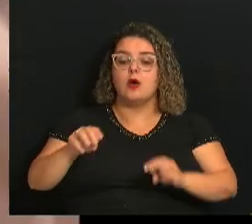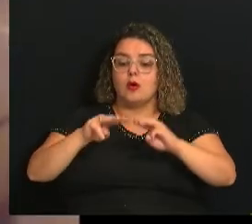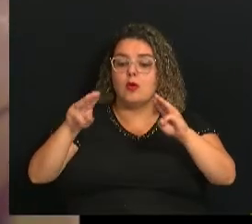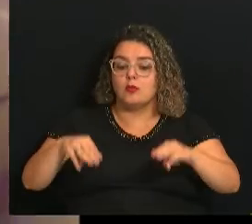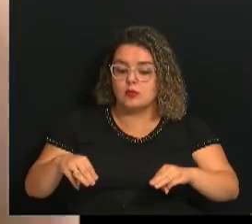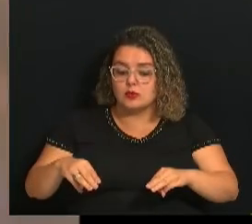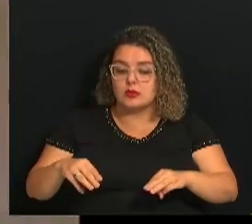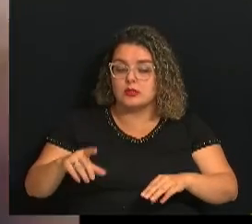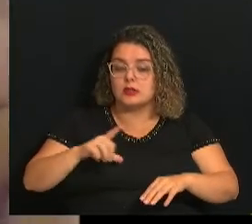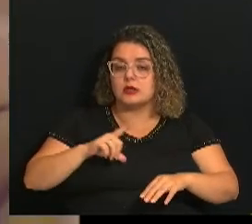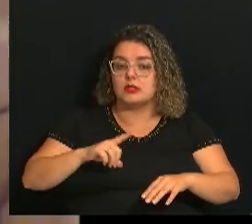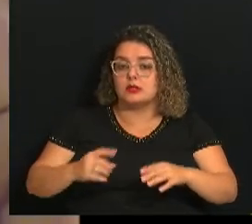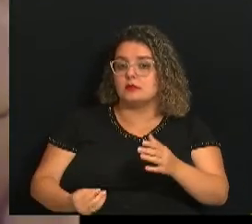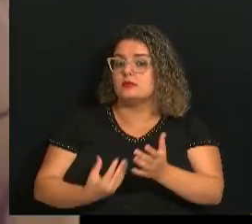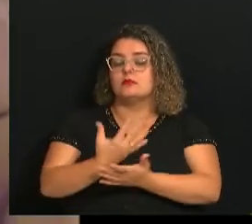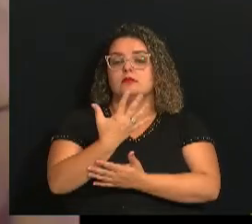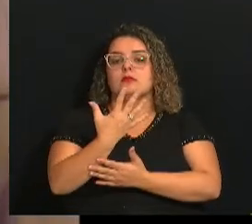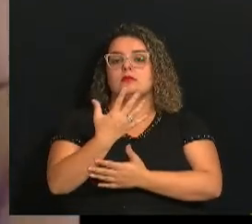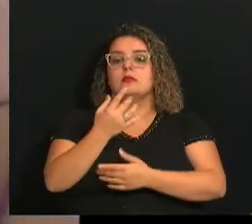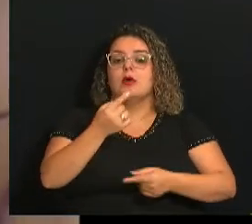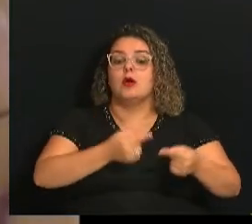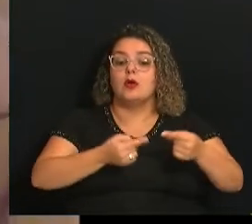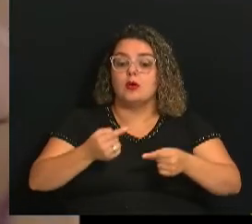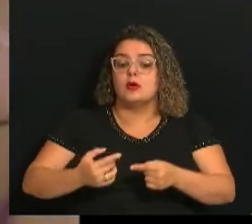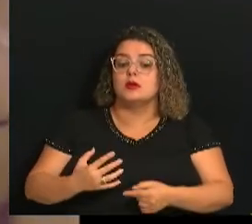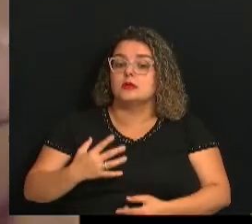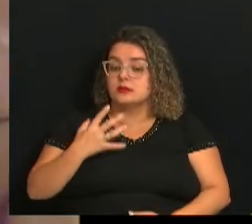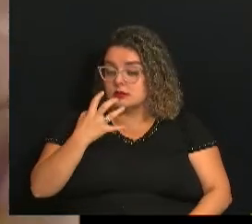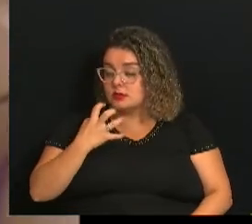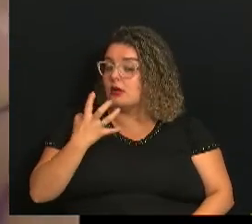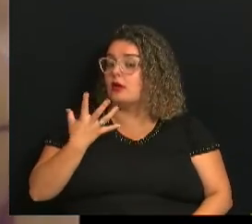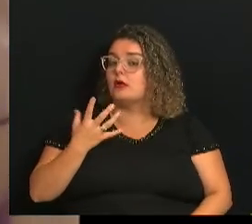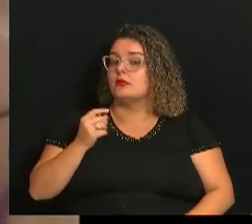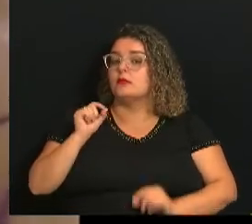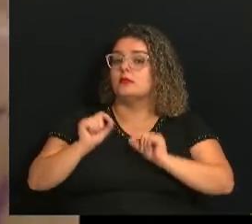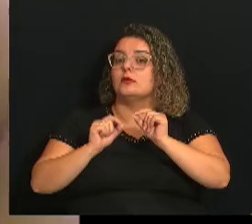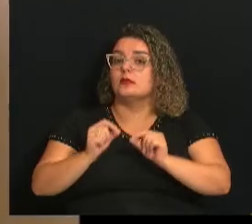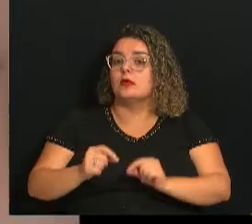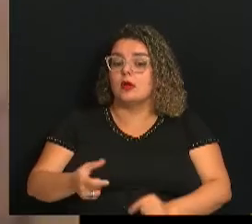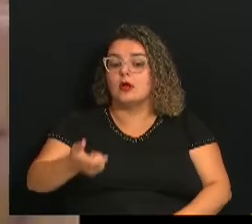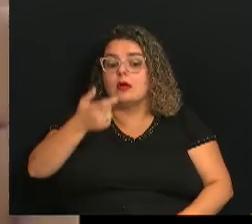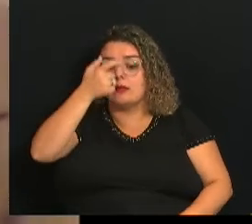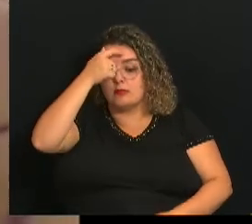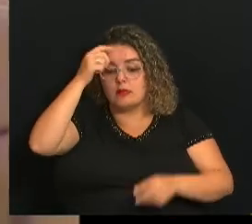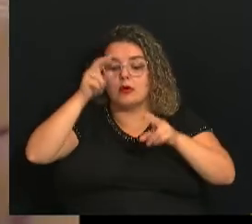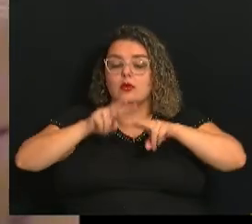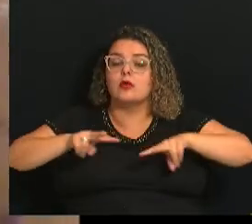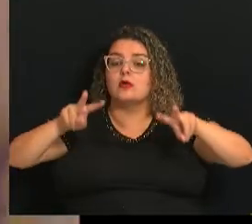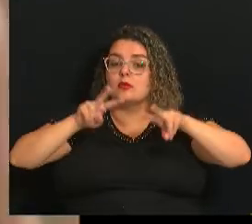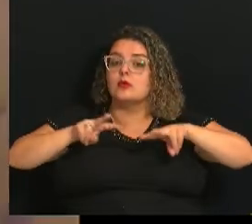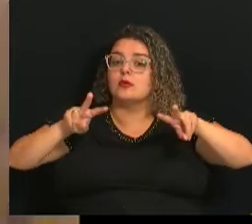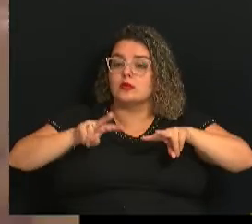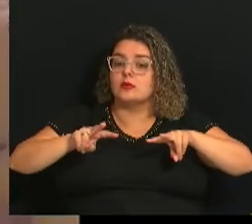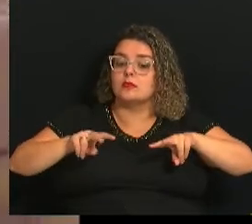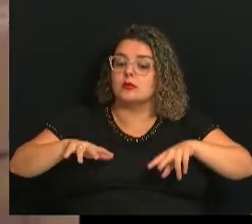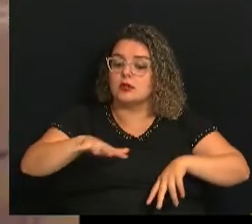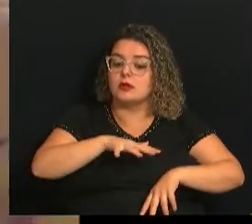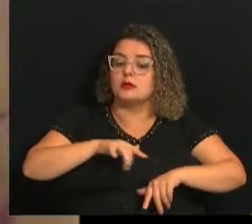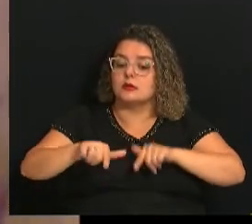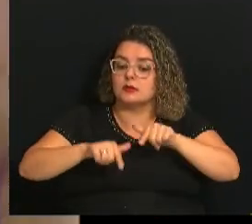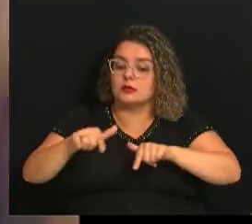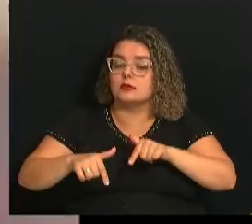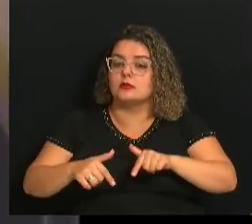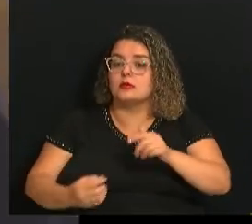origem um debate muito sério do que é memória visual em Campinas pela classe trabalhadora, produzido pela